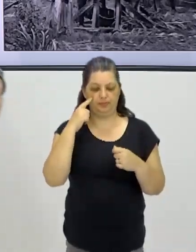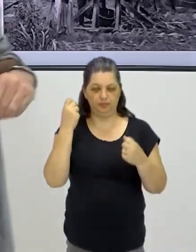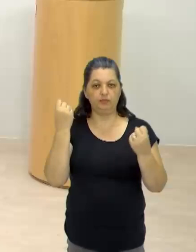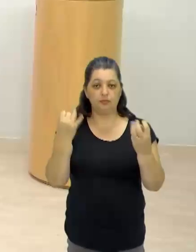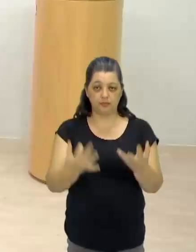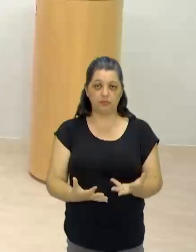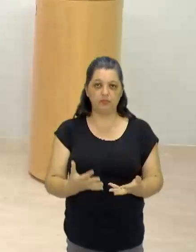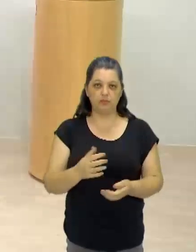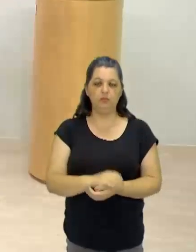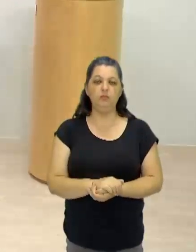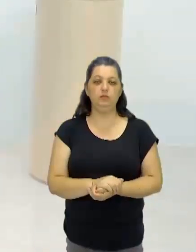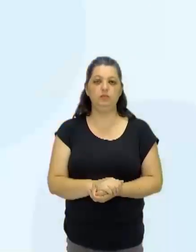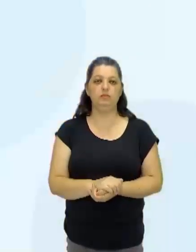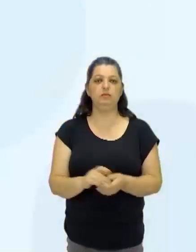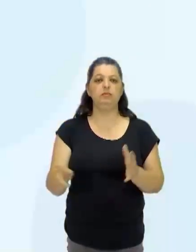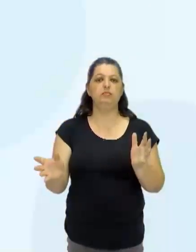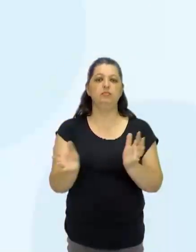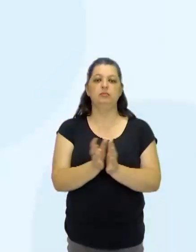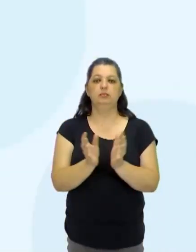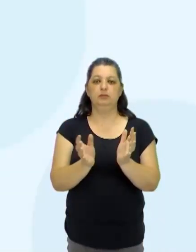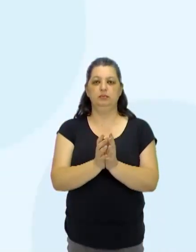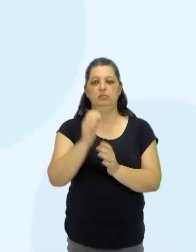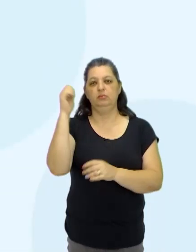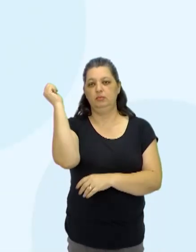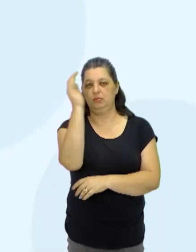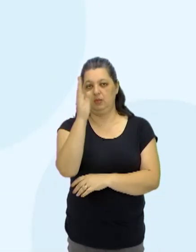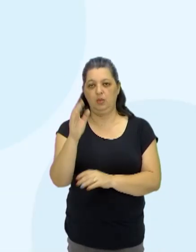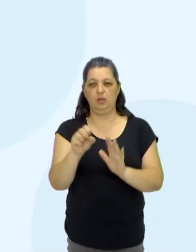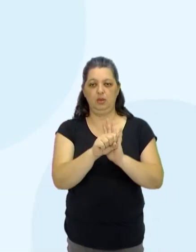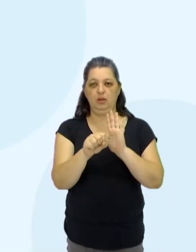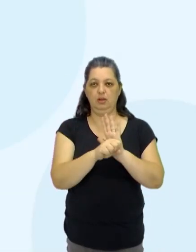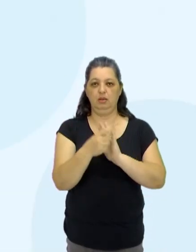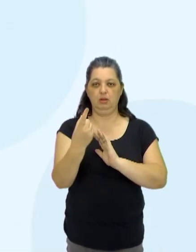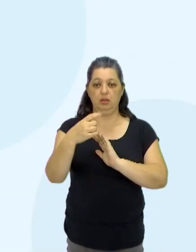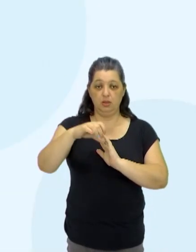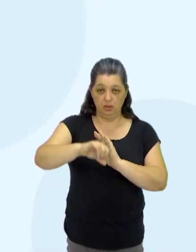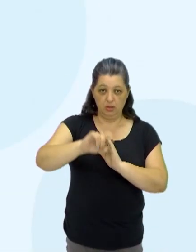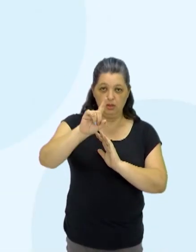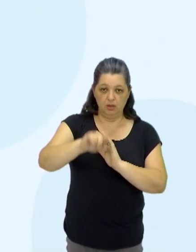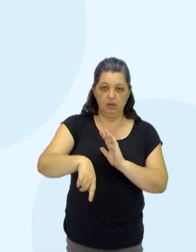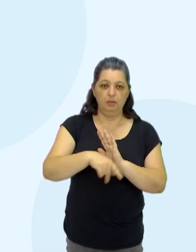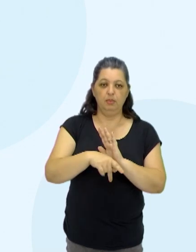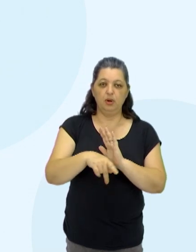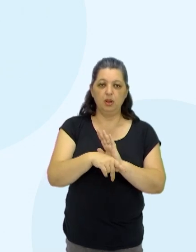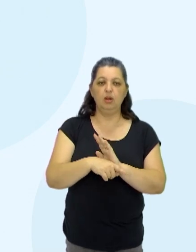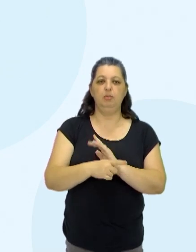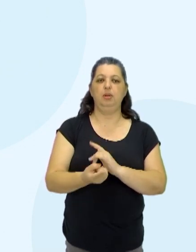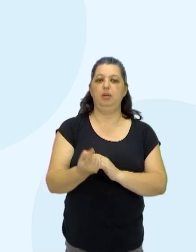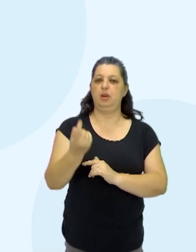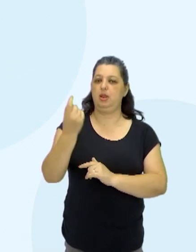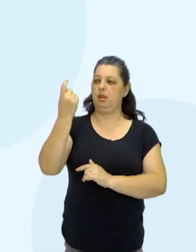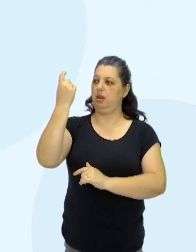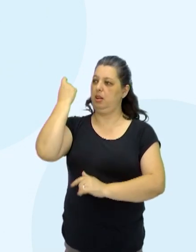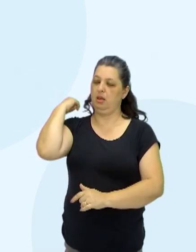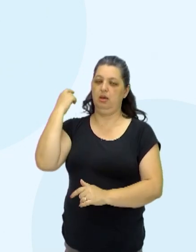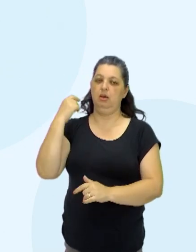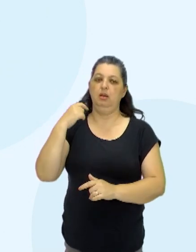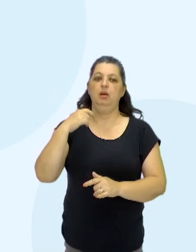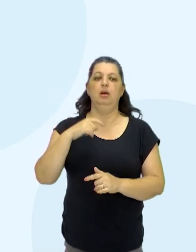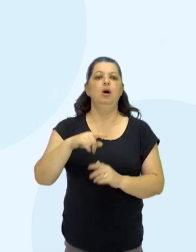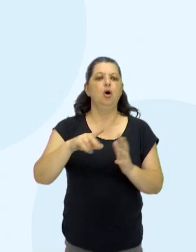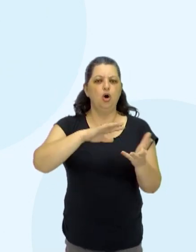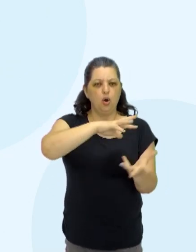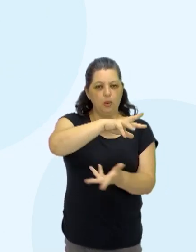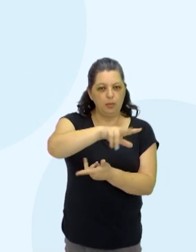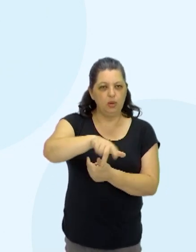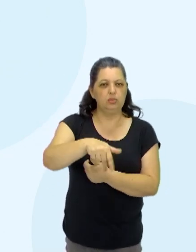o LED. A elite brasileira no século XIX, ela era reacionária, ela é escravocrata. Enquanto o mundo caminhava, o